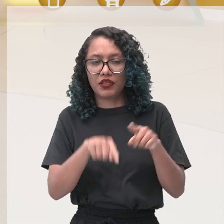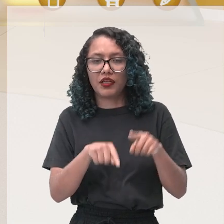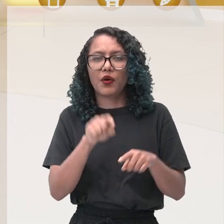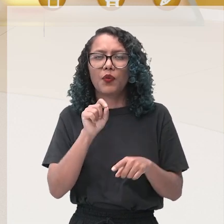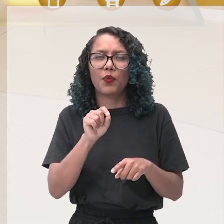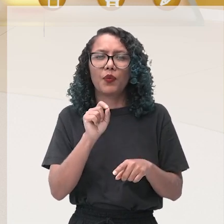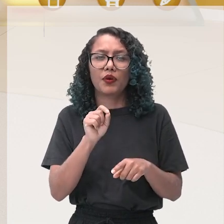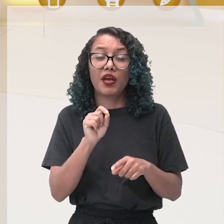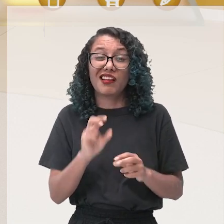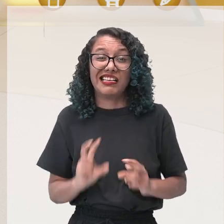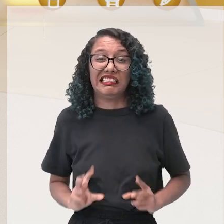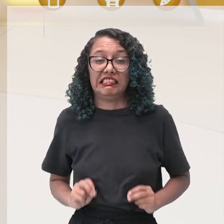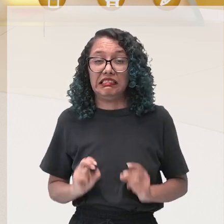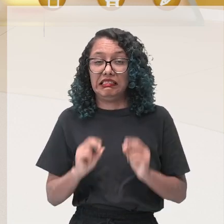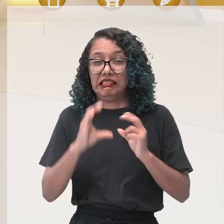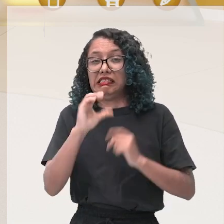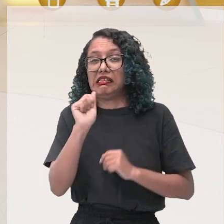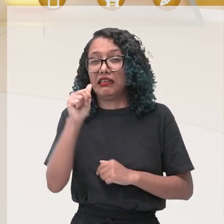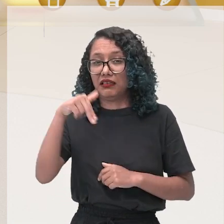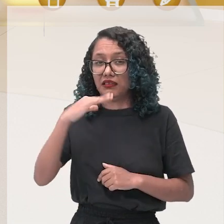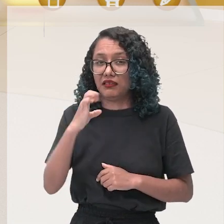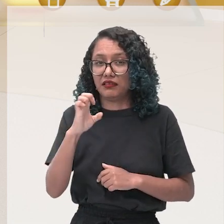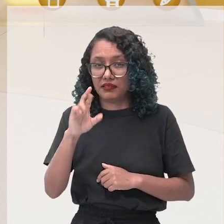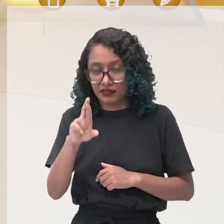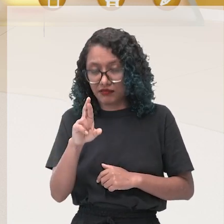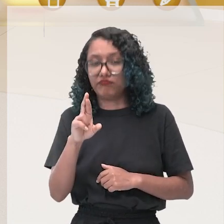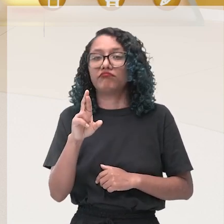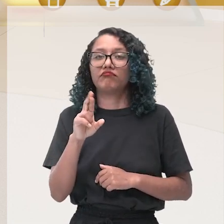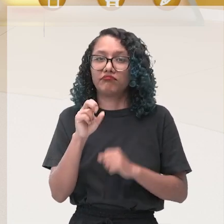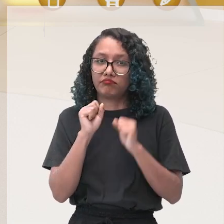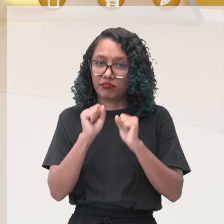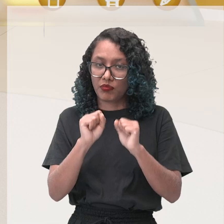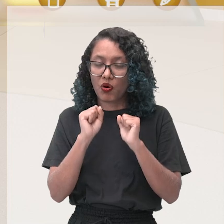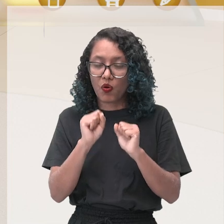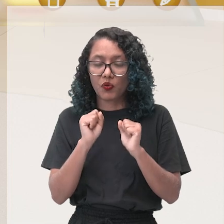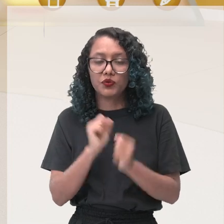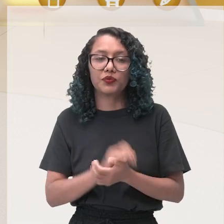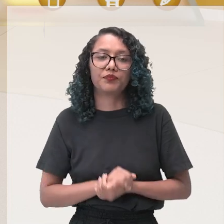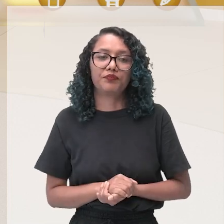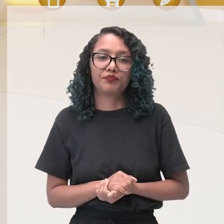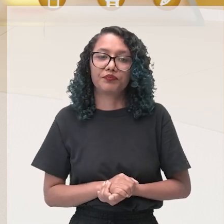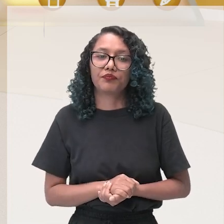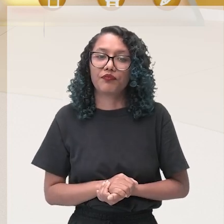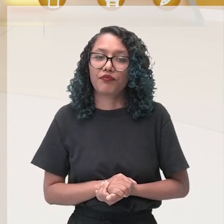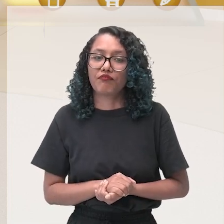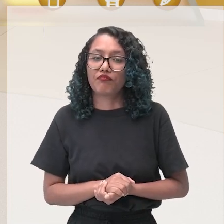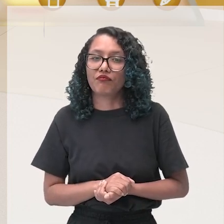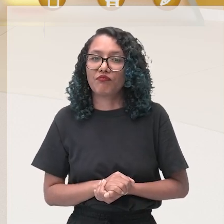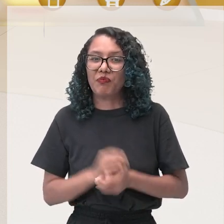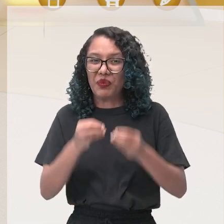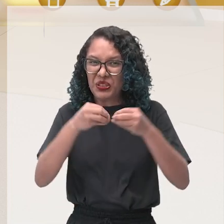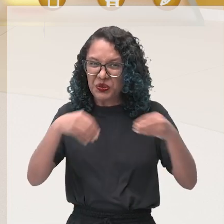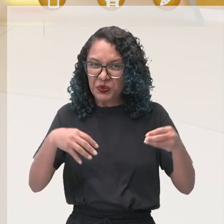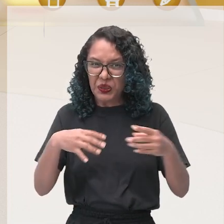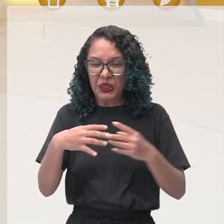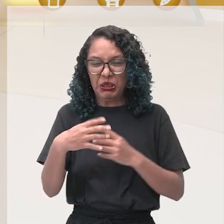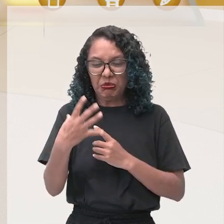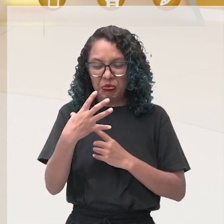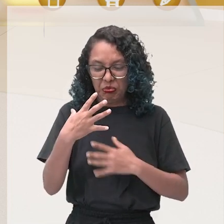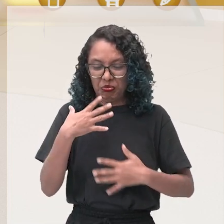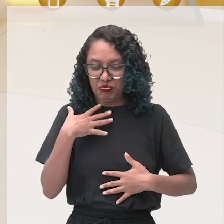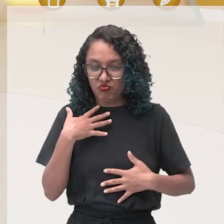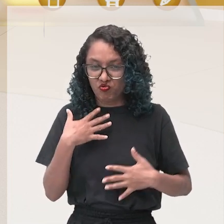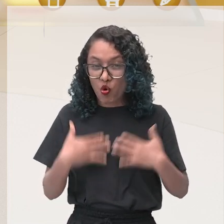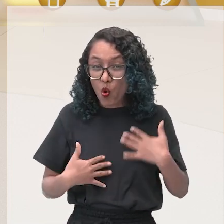causarem câncer, virem a trazer essa possibilidade do seu corpo produzir